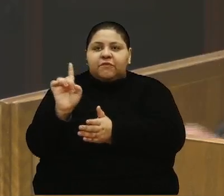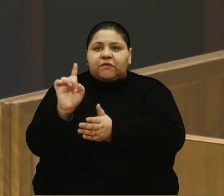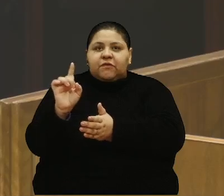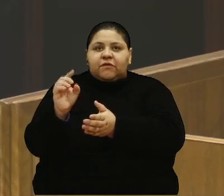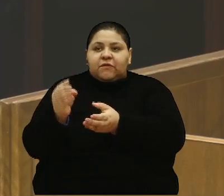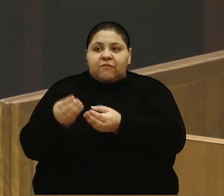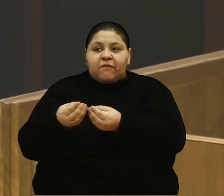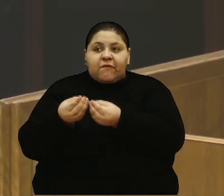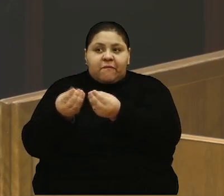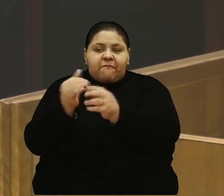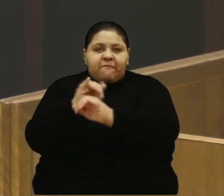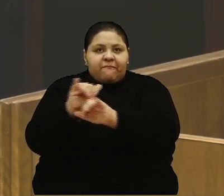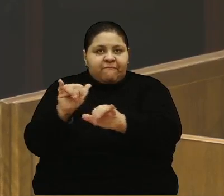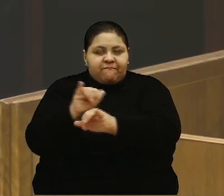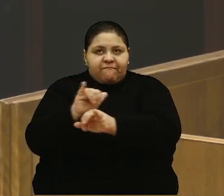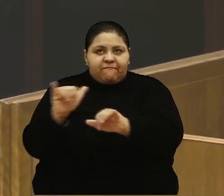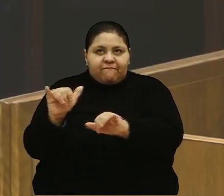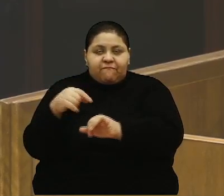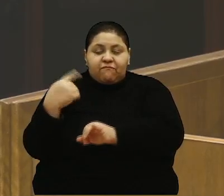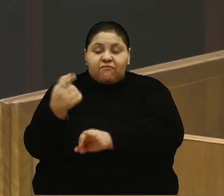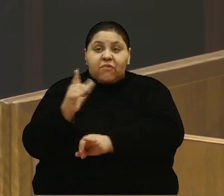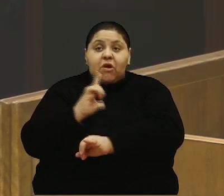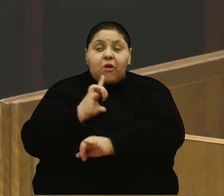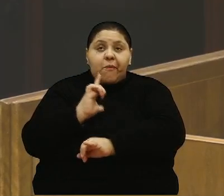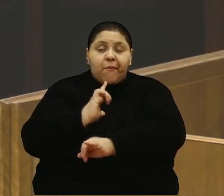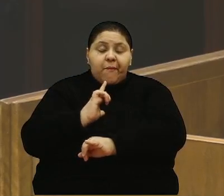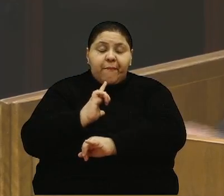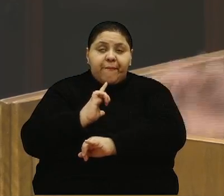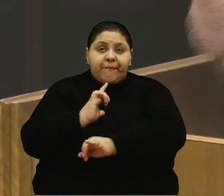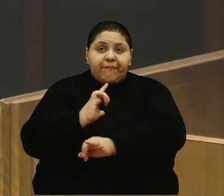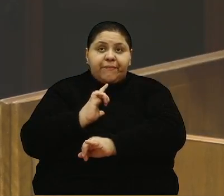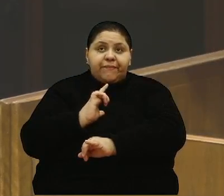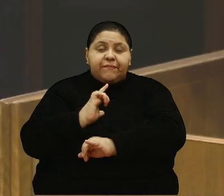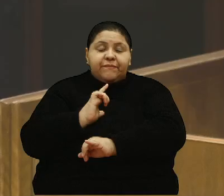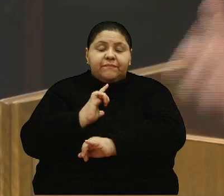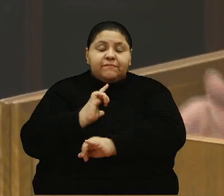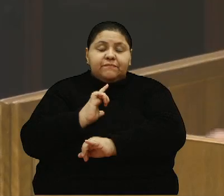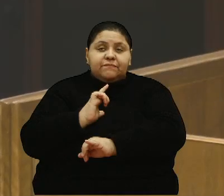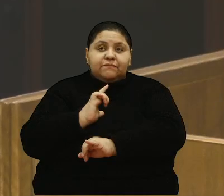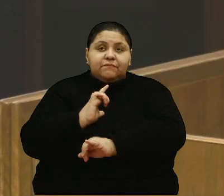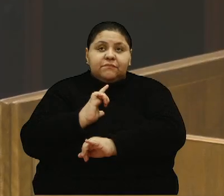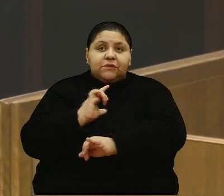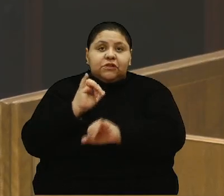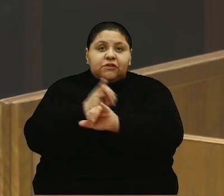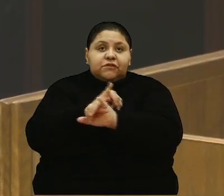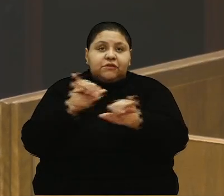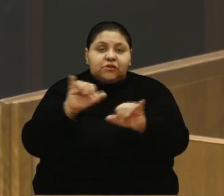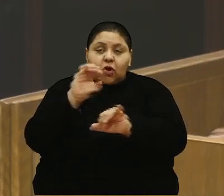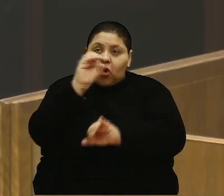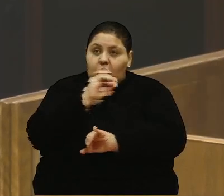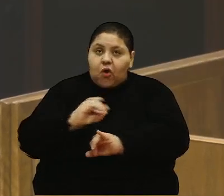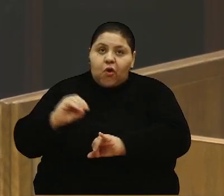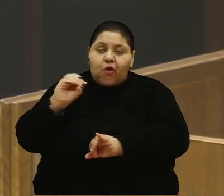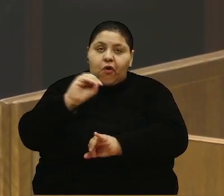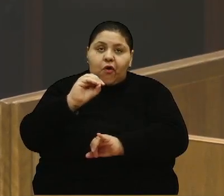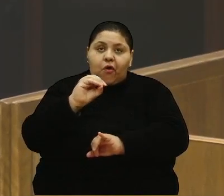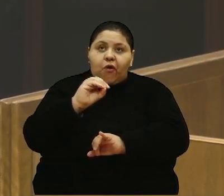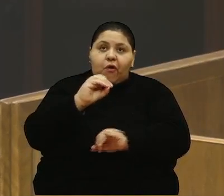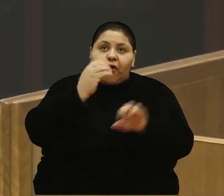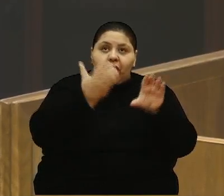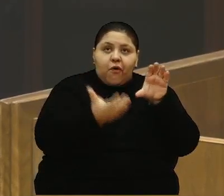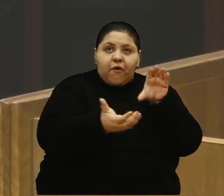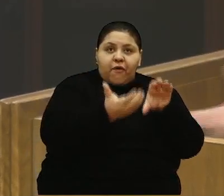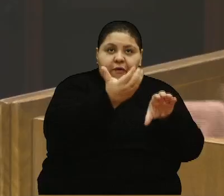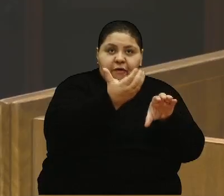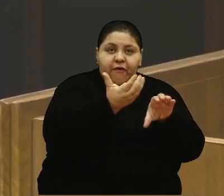essa informação, né? Que nós tivemos, então, uma notícia ótima vinda de Brasília,